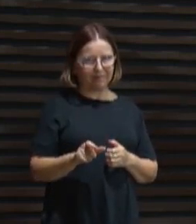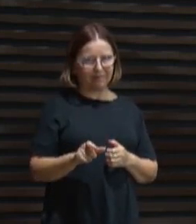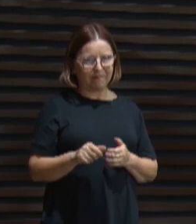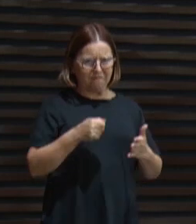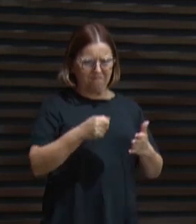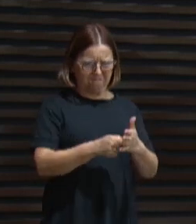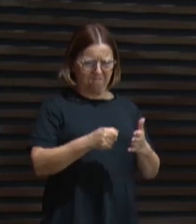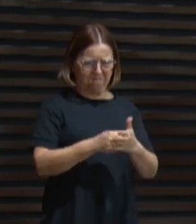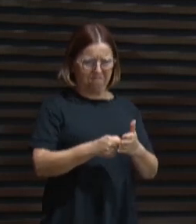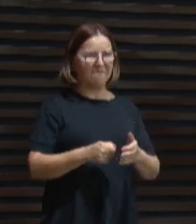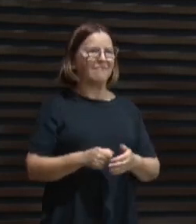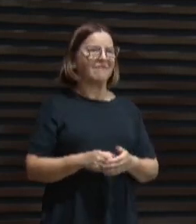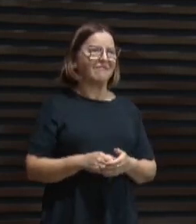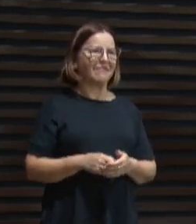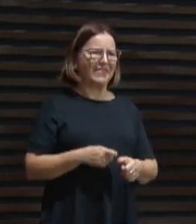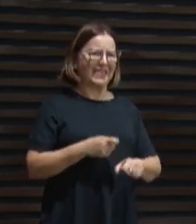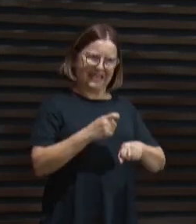resistente.